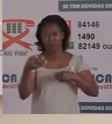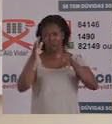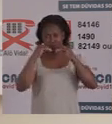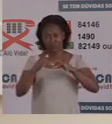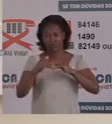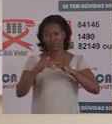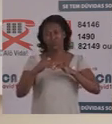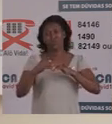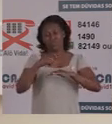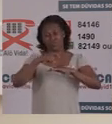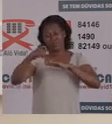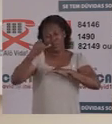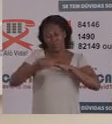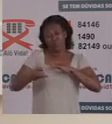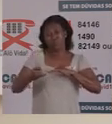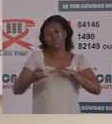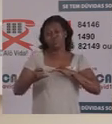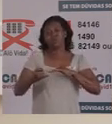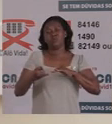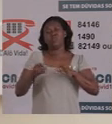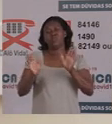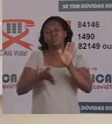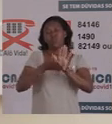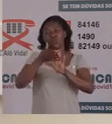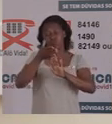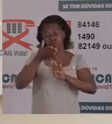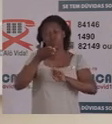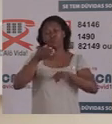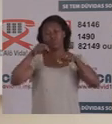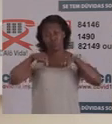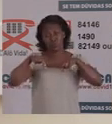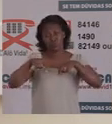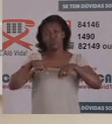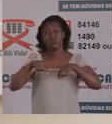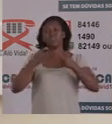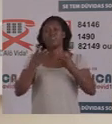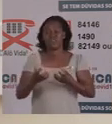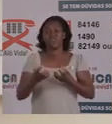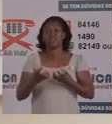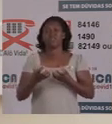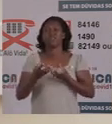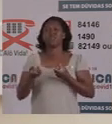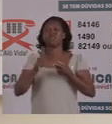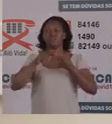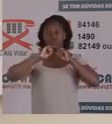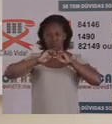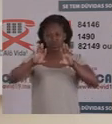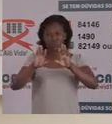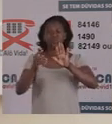última semana é a semana que começou hoje, portanto é uma semana incompleta. Então nós aqui